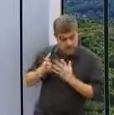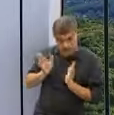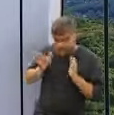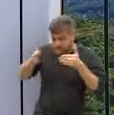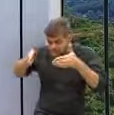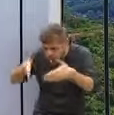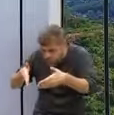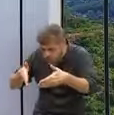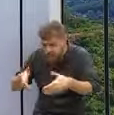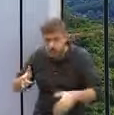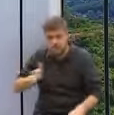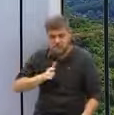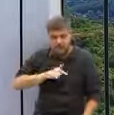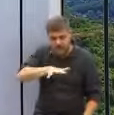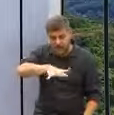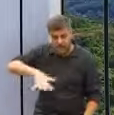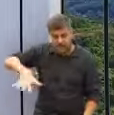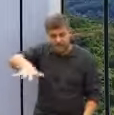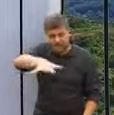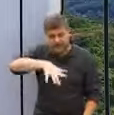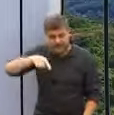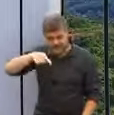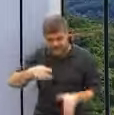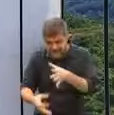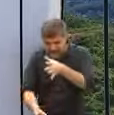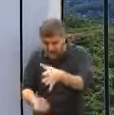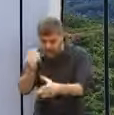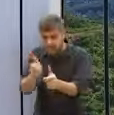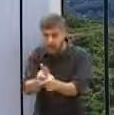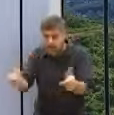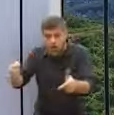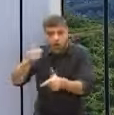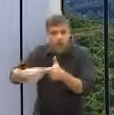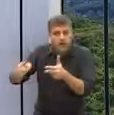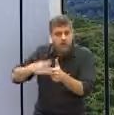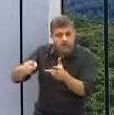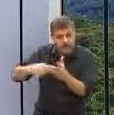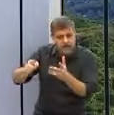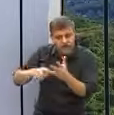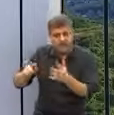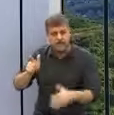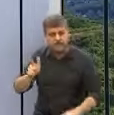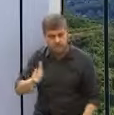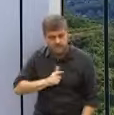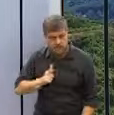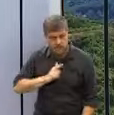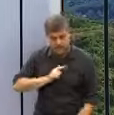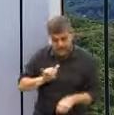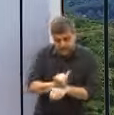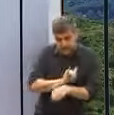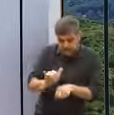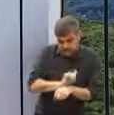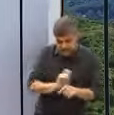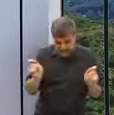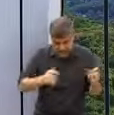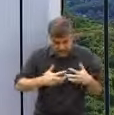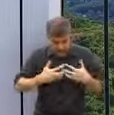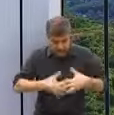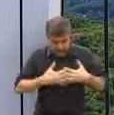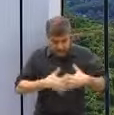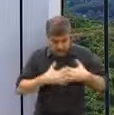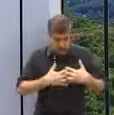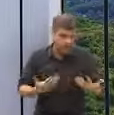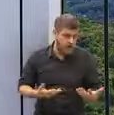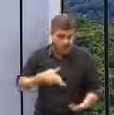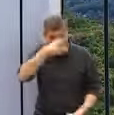estão direcionadas, para saber se algumas áreas onde eu tenho maior incidência de problema, eu estou com um mecanismo, eu